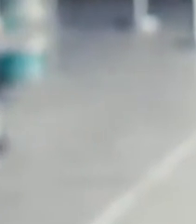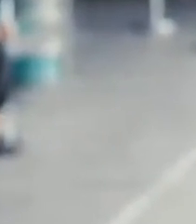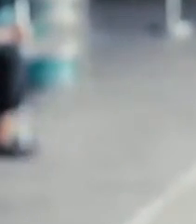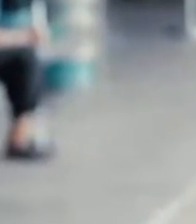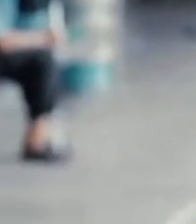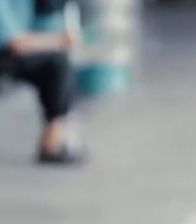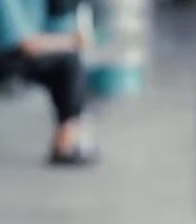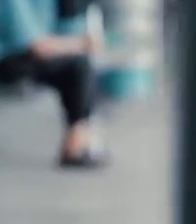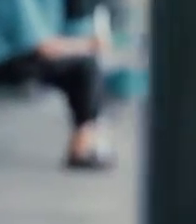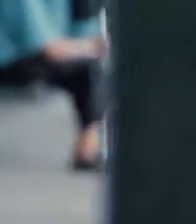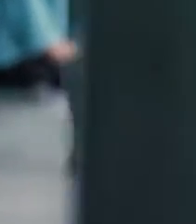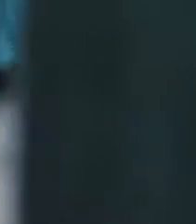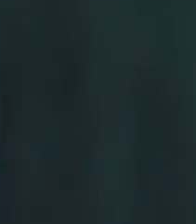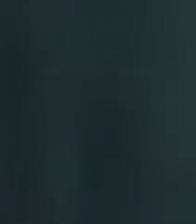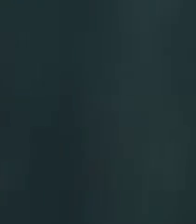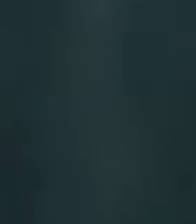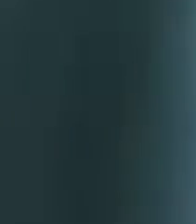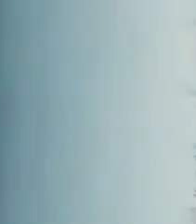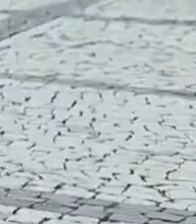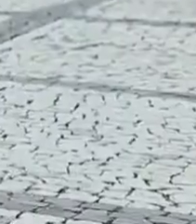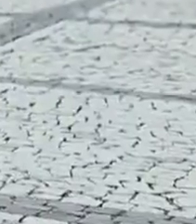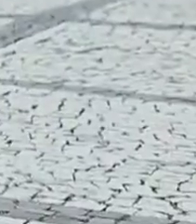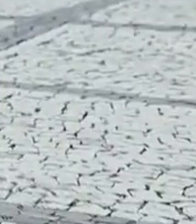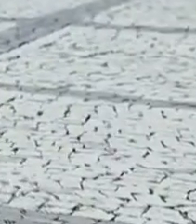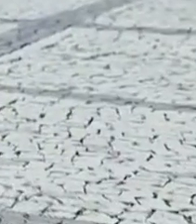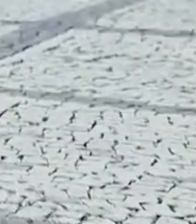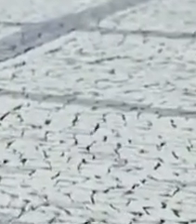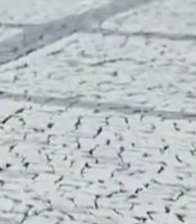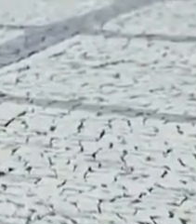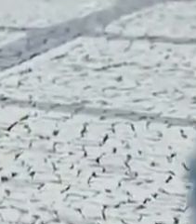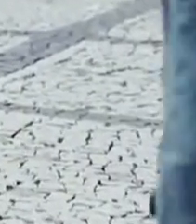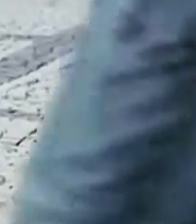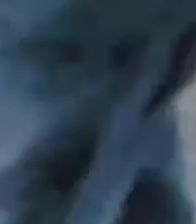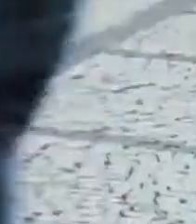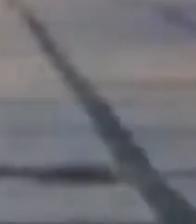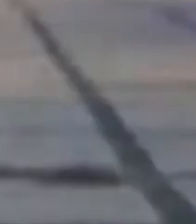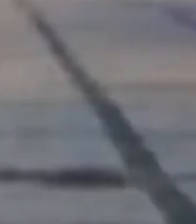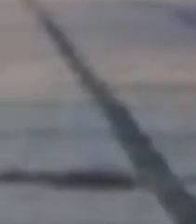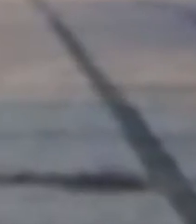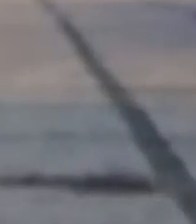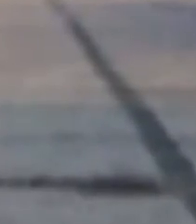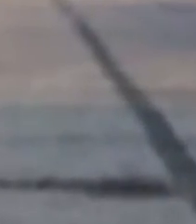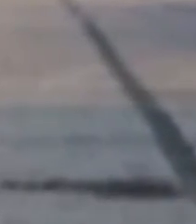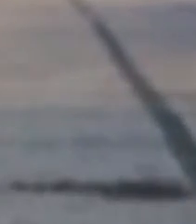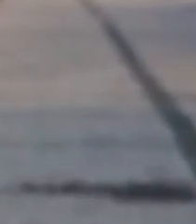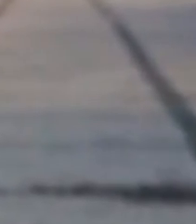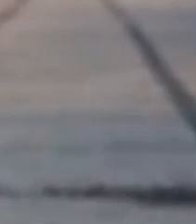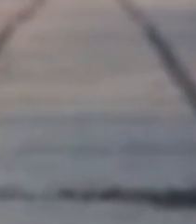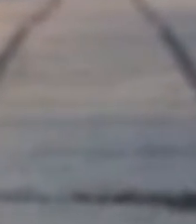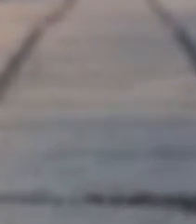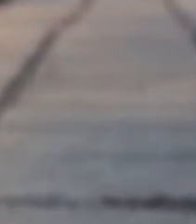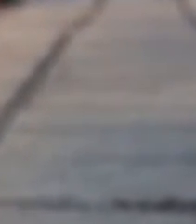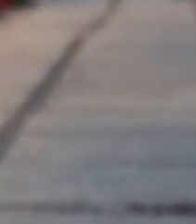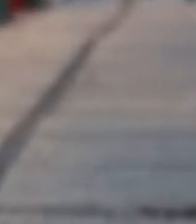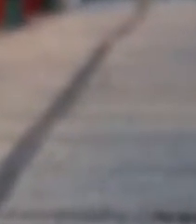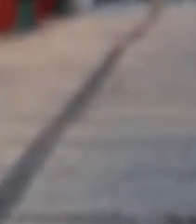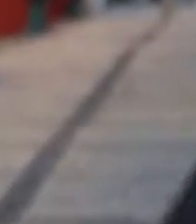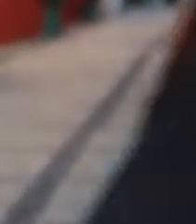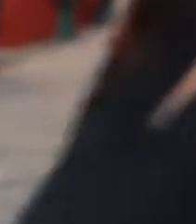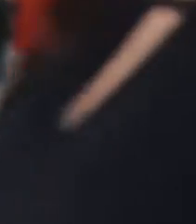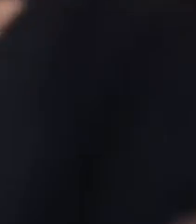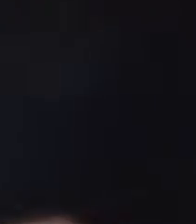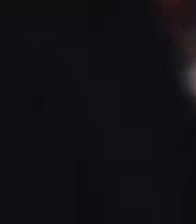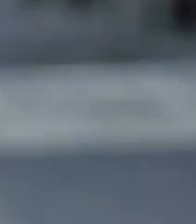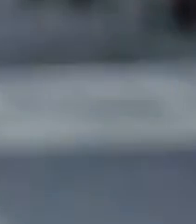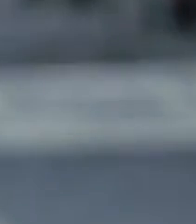para atender às demandas do seu bairro e melhorar ainda mais nossa fortaleza. Porque cuidar da nossa cidade também é cuidar